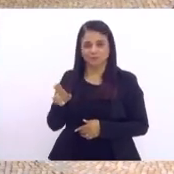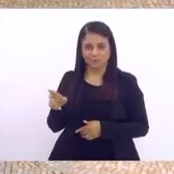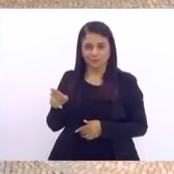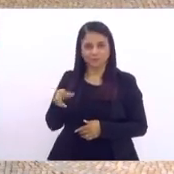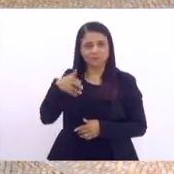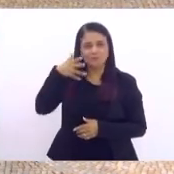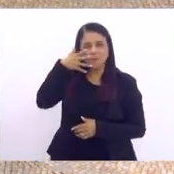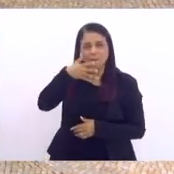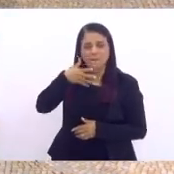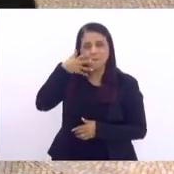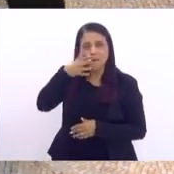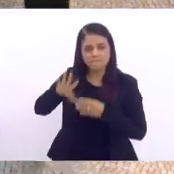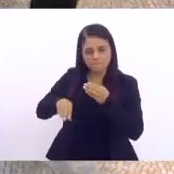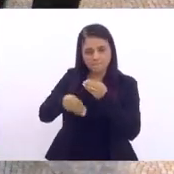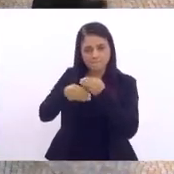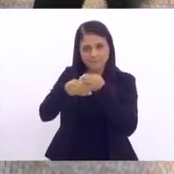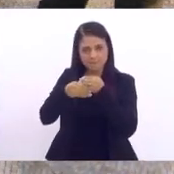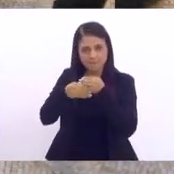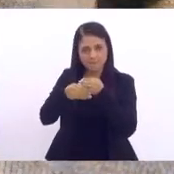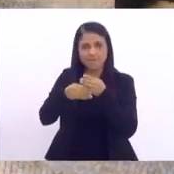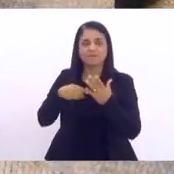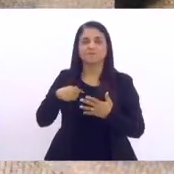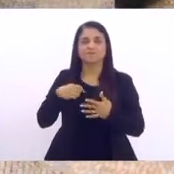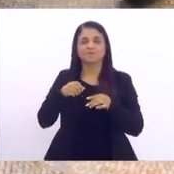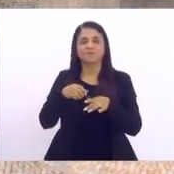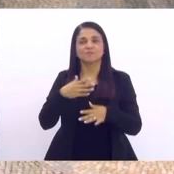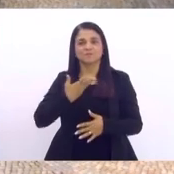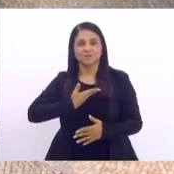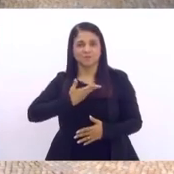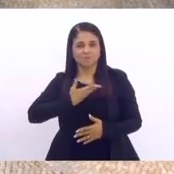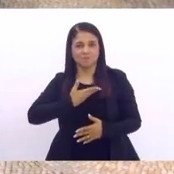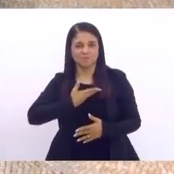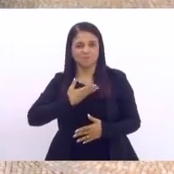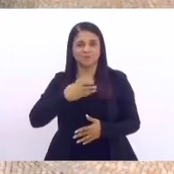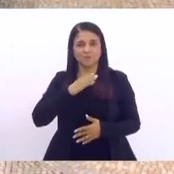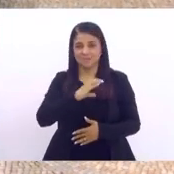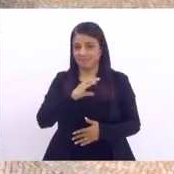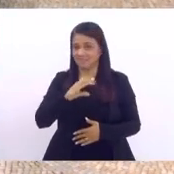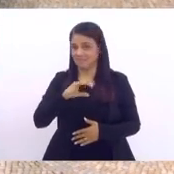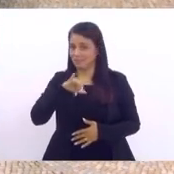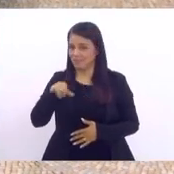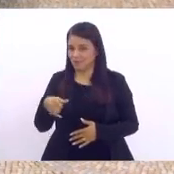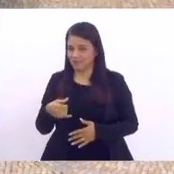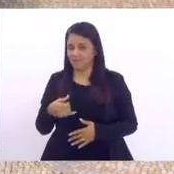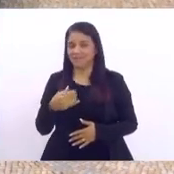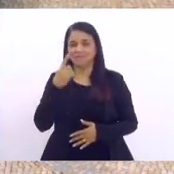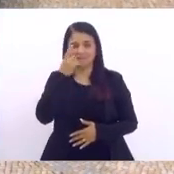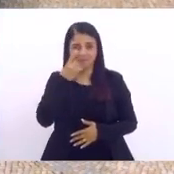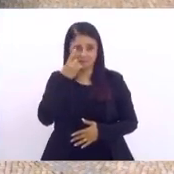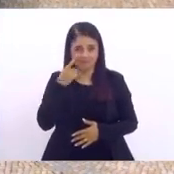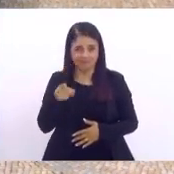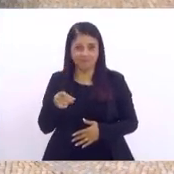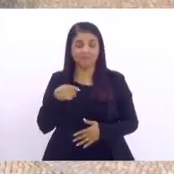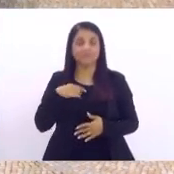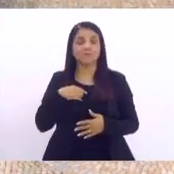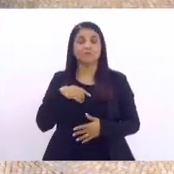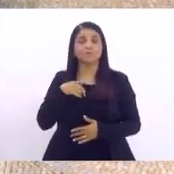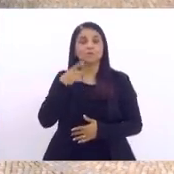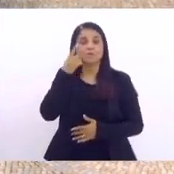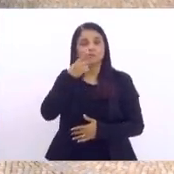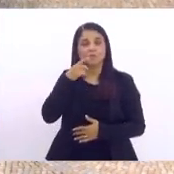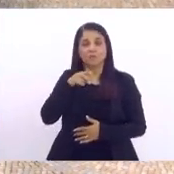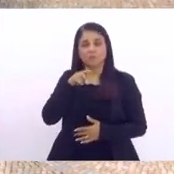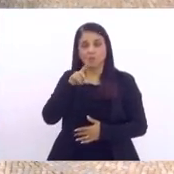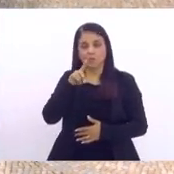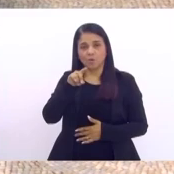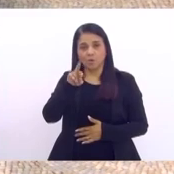meus parlamentares da CCJ, o que o deputado Rodrigo Amorim ele fez com o Parlamento Juvenil